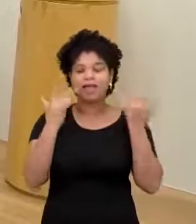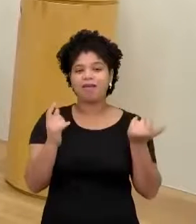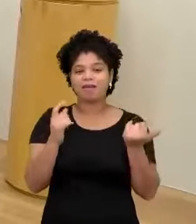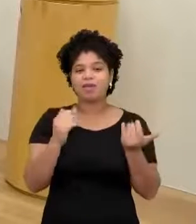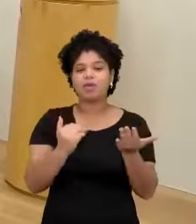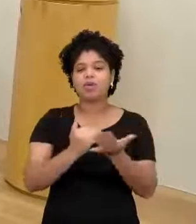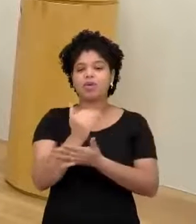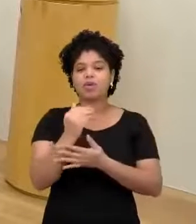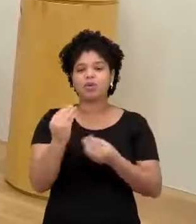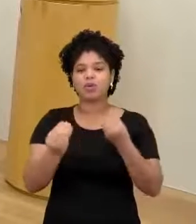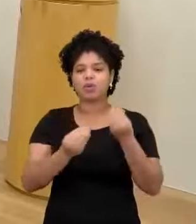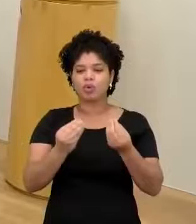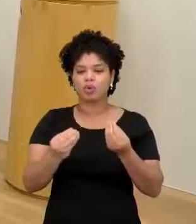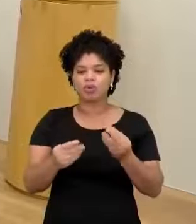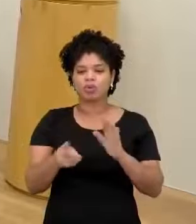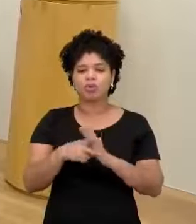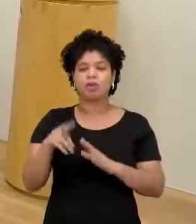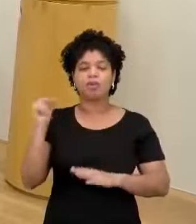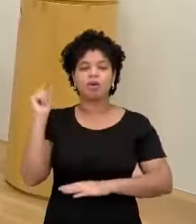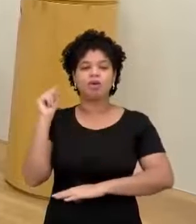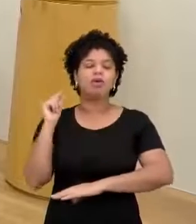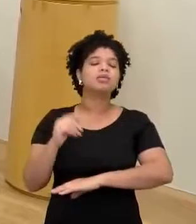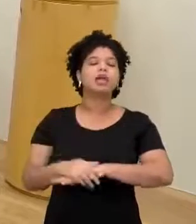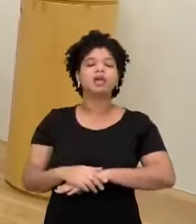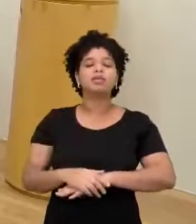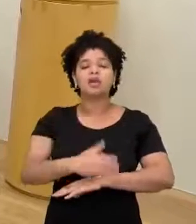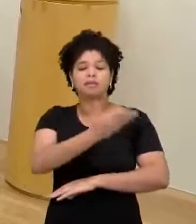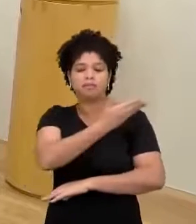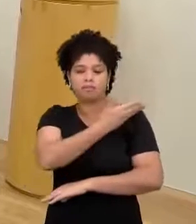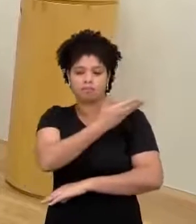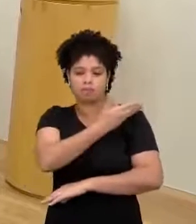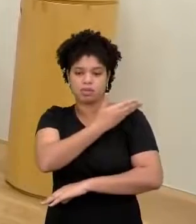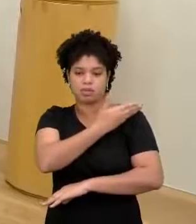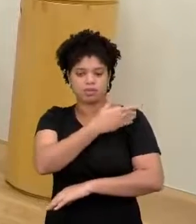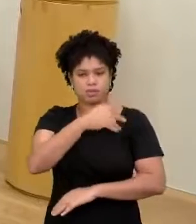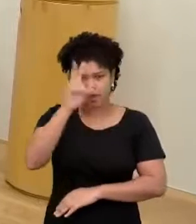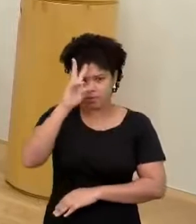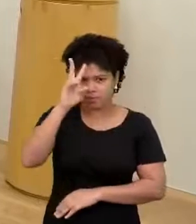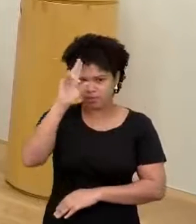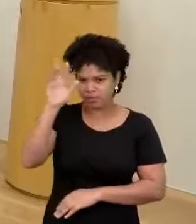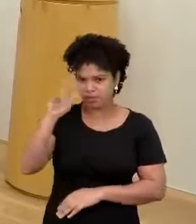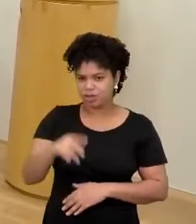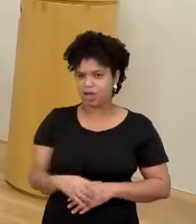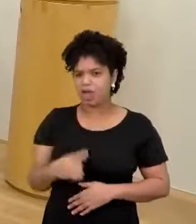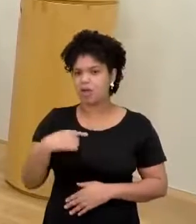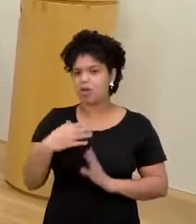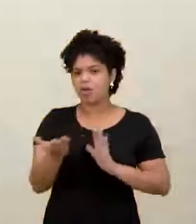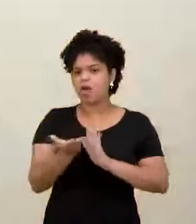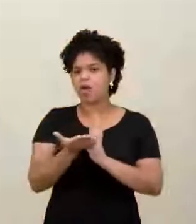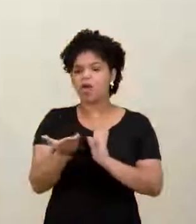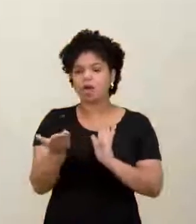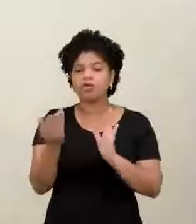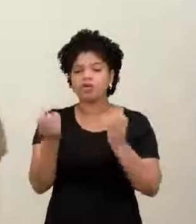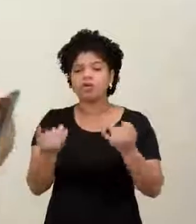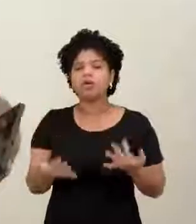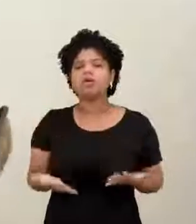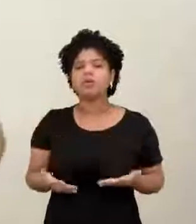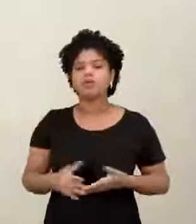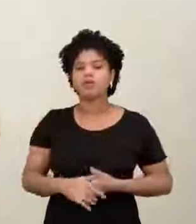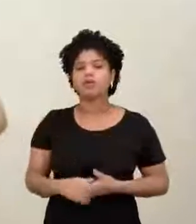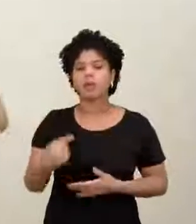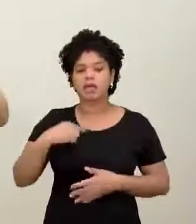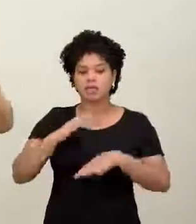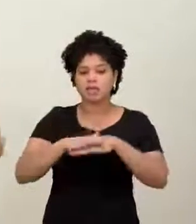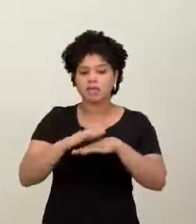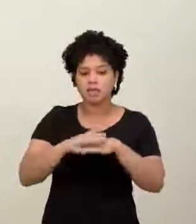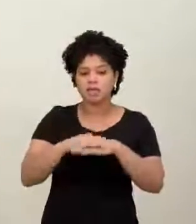está principalmente ligada até à pré-história. Por quê? Vamos supor que eu sou um caçador pré-histórico, que eu estou contando aqui o que aconteceu. Então, sabe o que eu estava fazendo? Eu